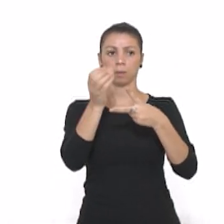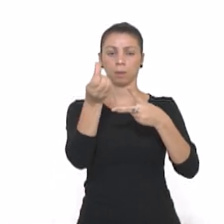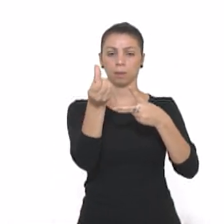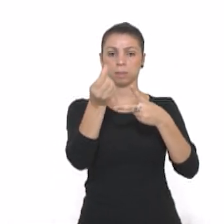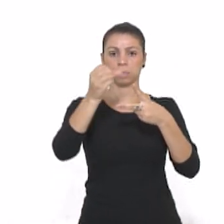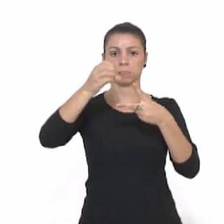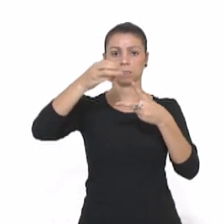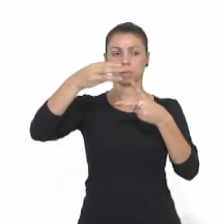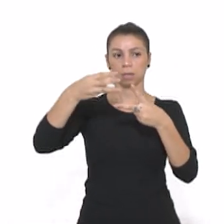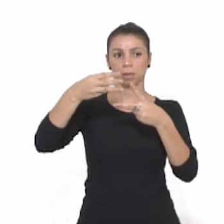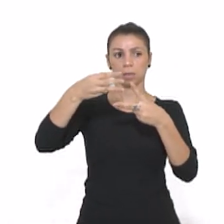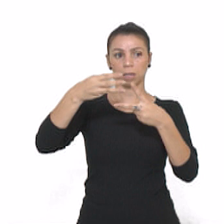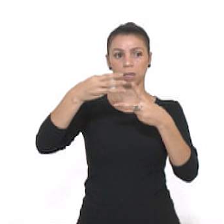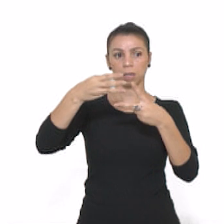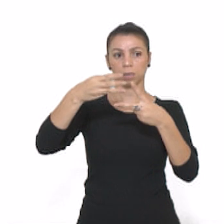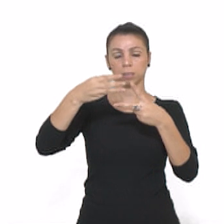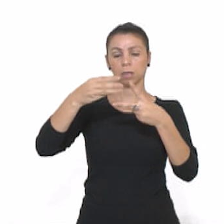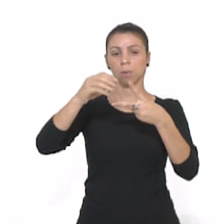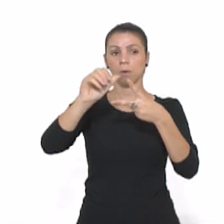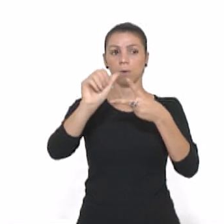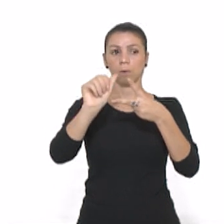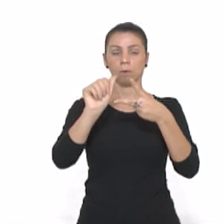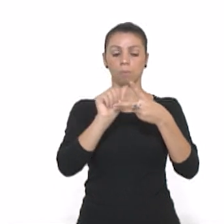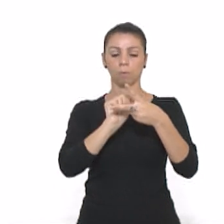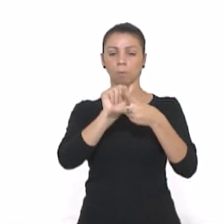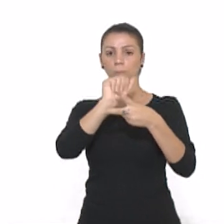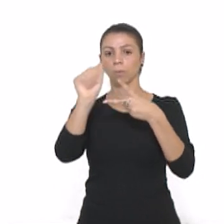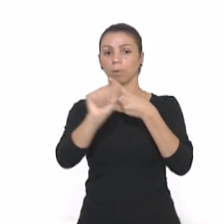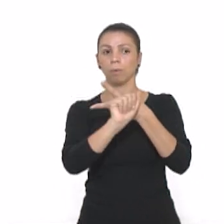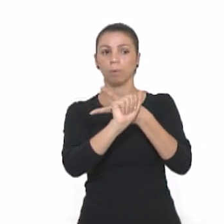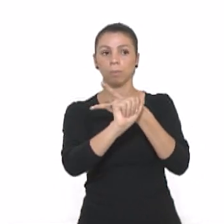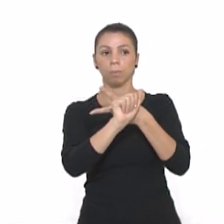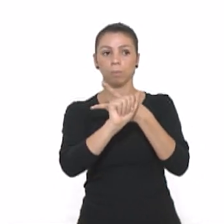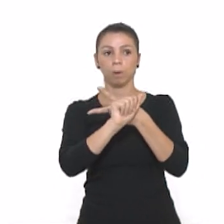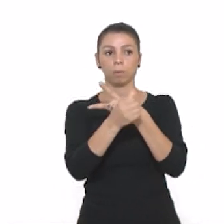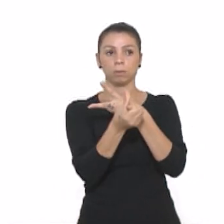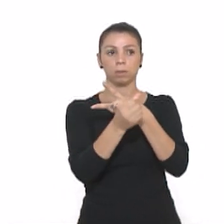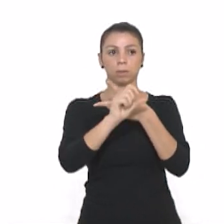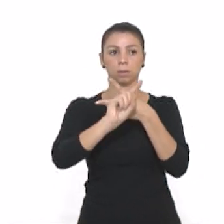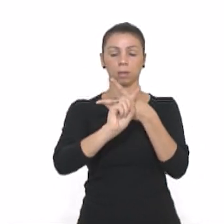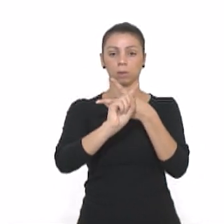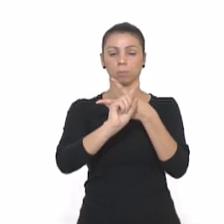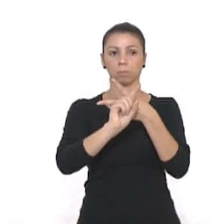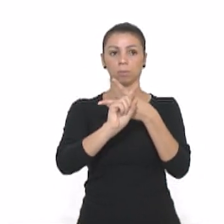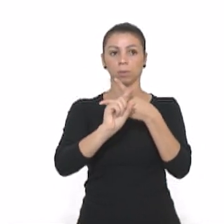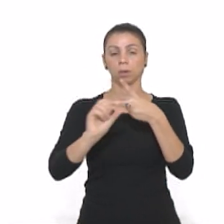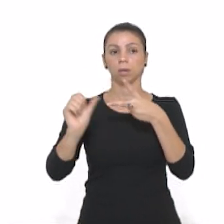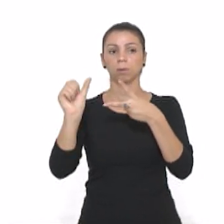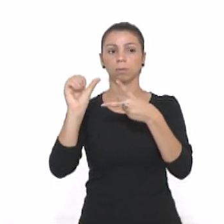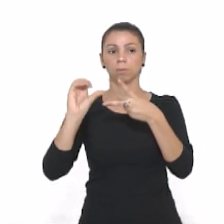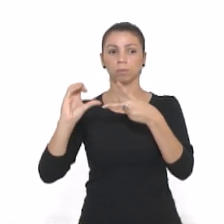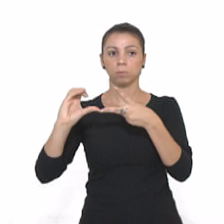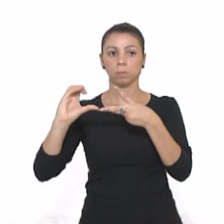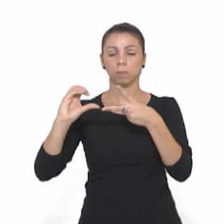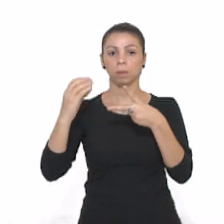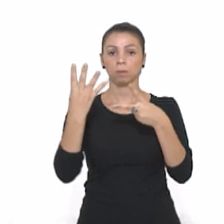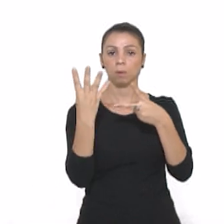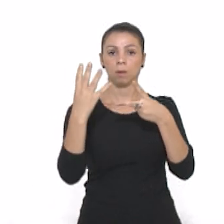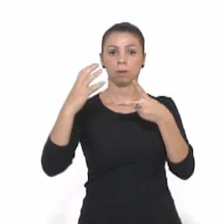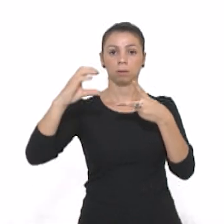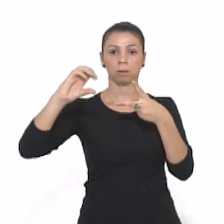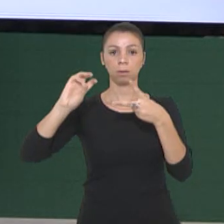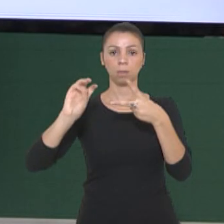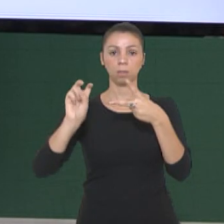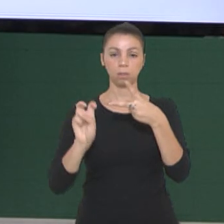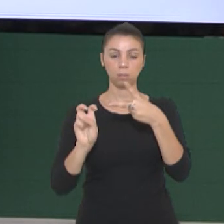63,4 graus, o ângulo A, 71,6 graus e o ângulo C, 45 graus. Então,